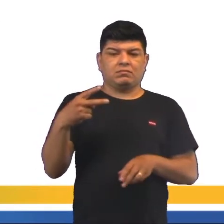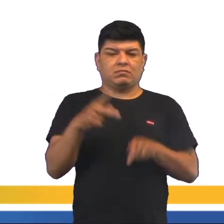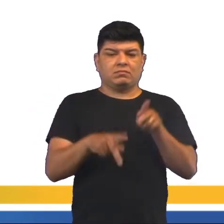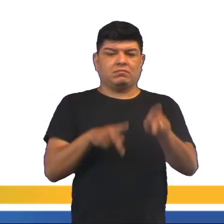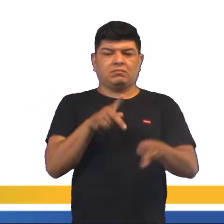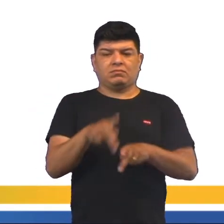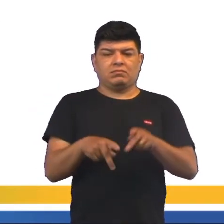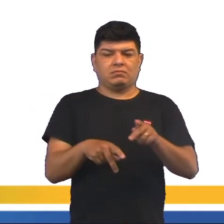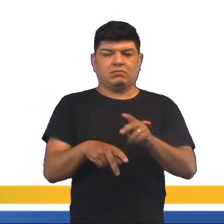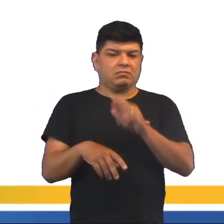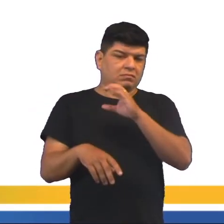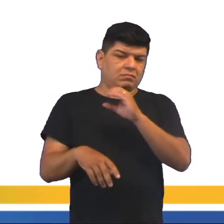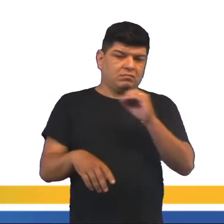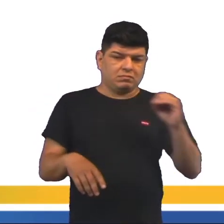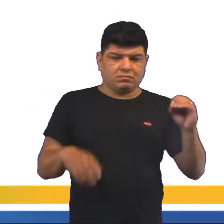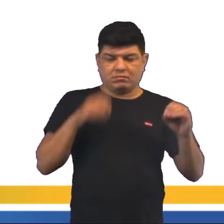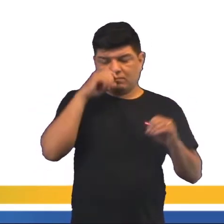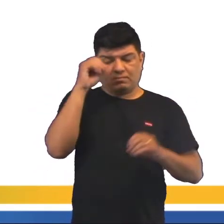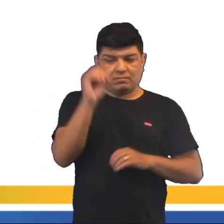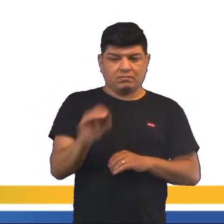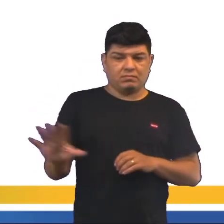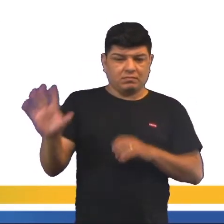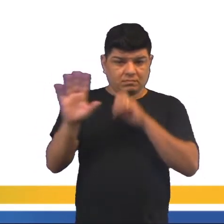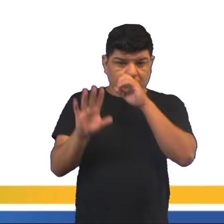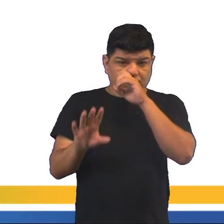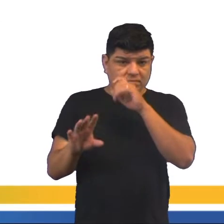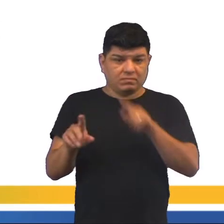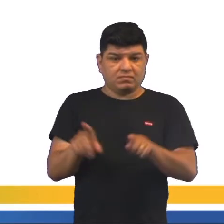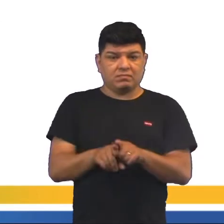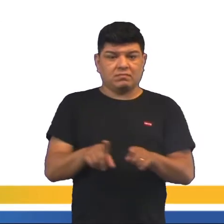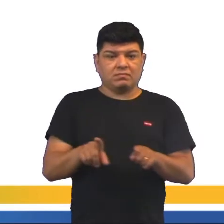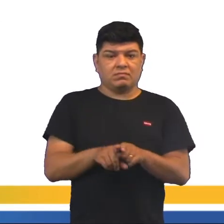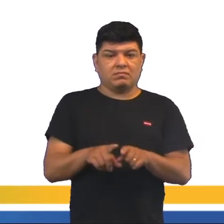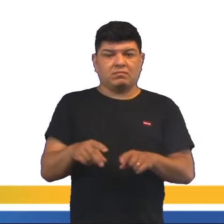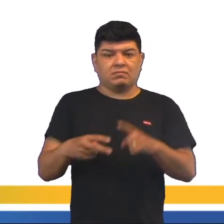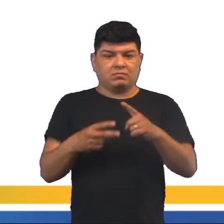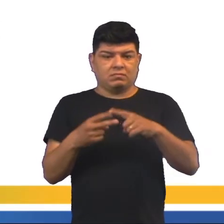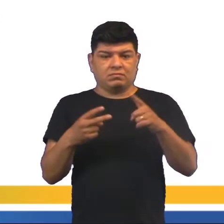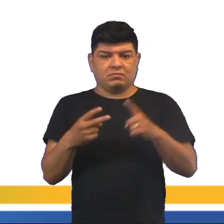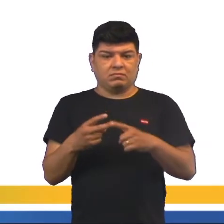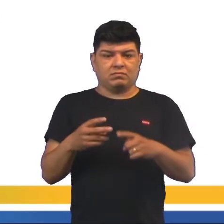as terras ocidentais do Império Romano, os ostrogodos e os burgúndios.